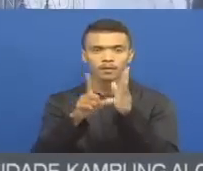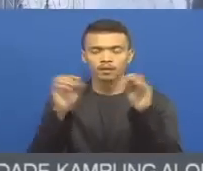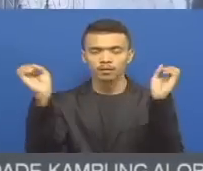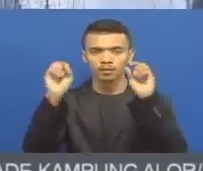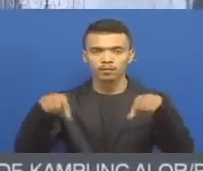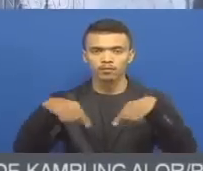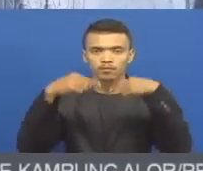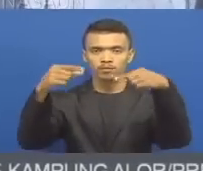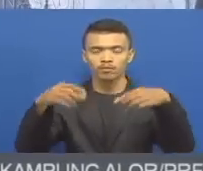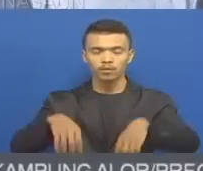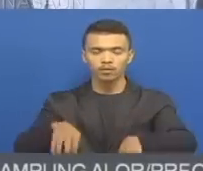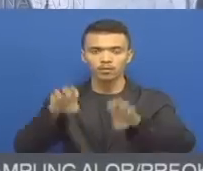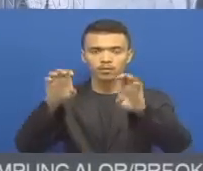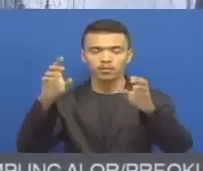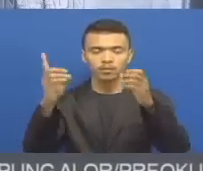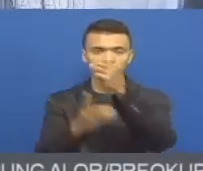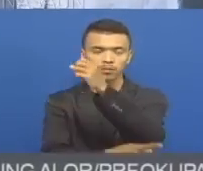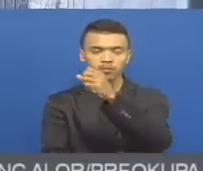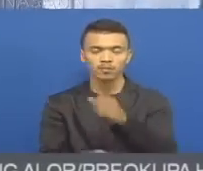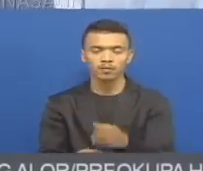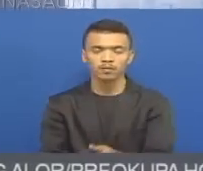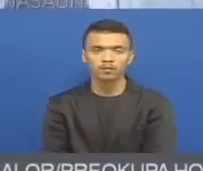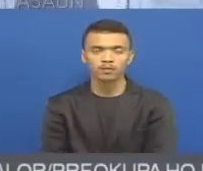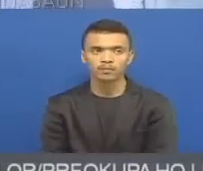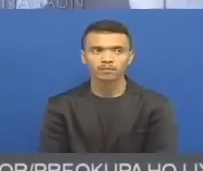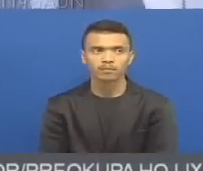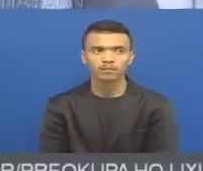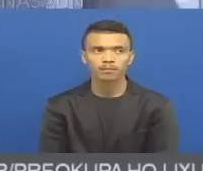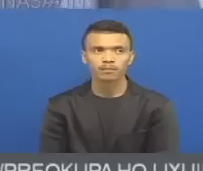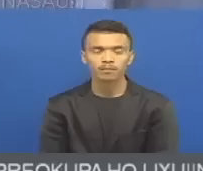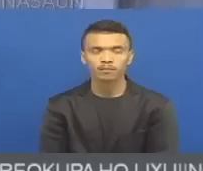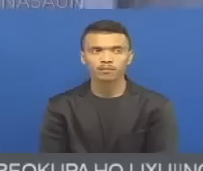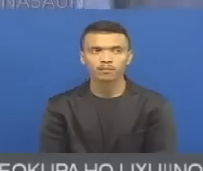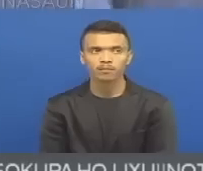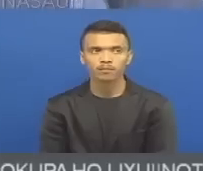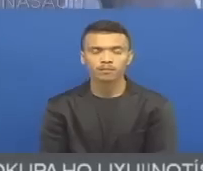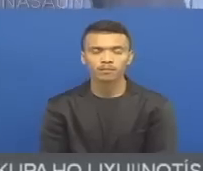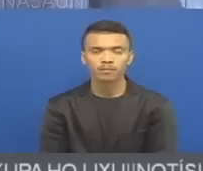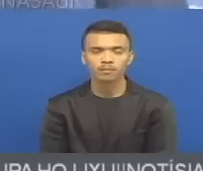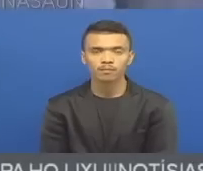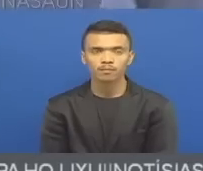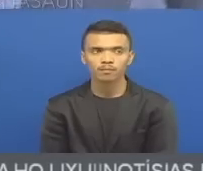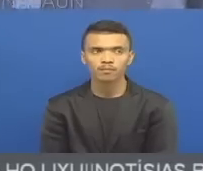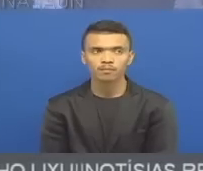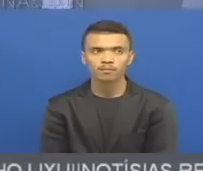ni a consequência ta bo sir bele hetan sanção. Obrigada barco ba senhor subinspetor ne tempo ne ve ma conversa on ho ami.